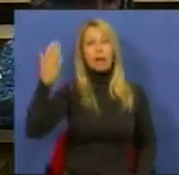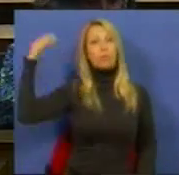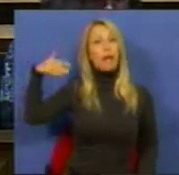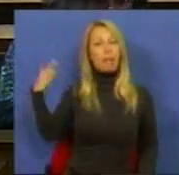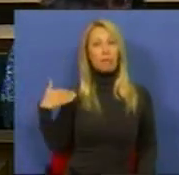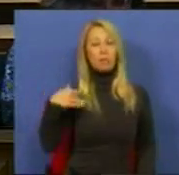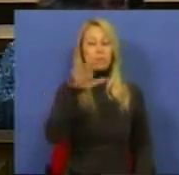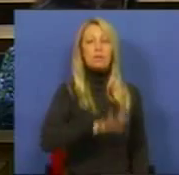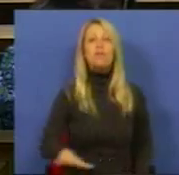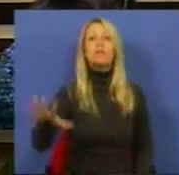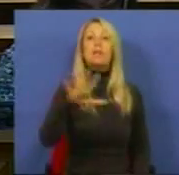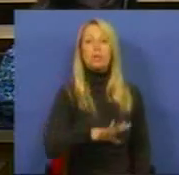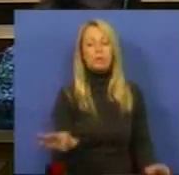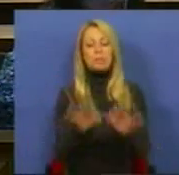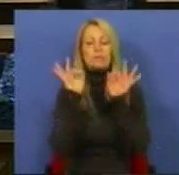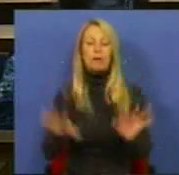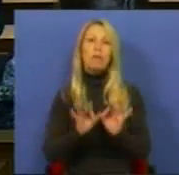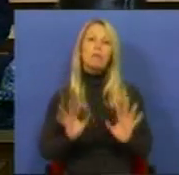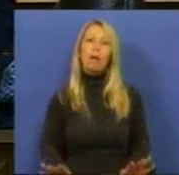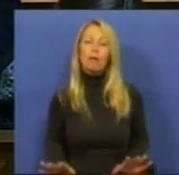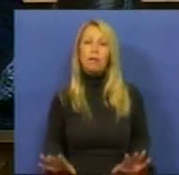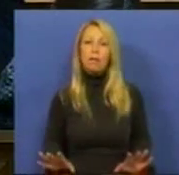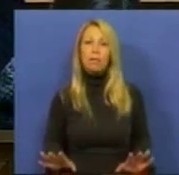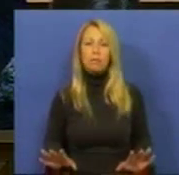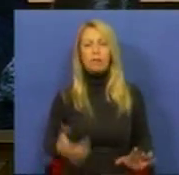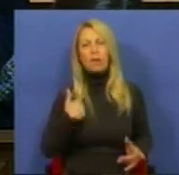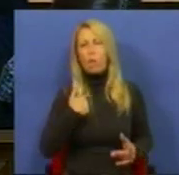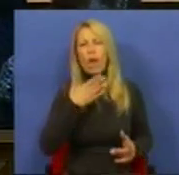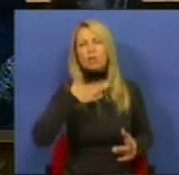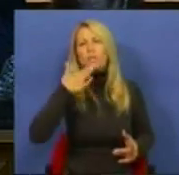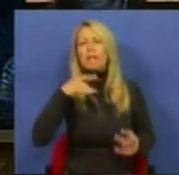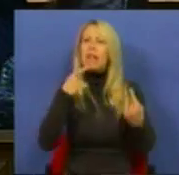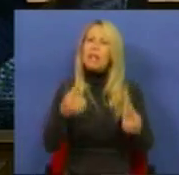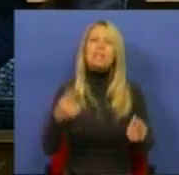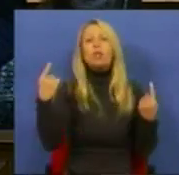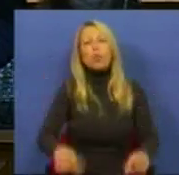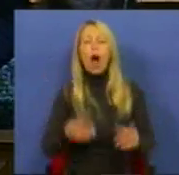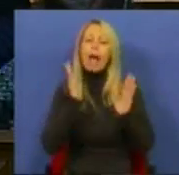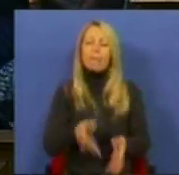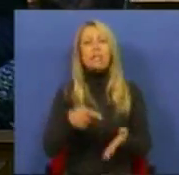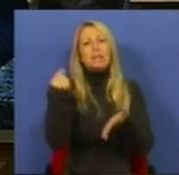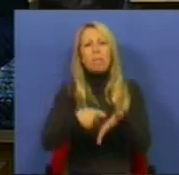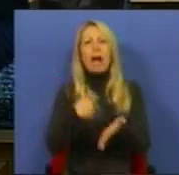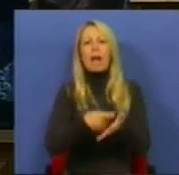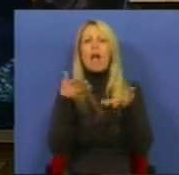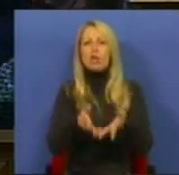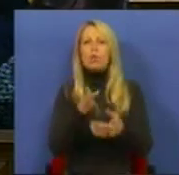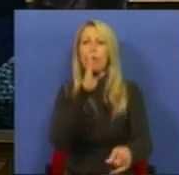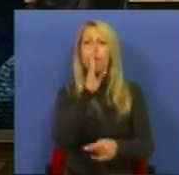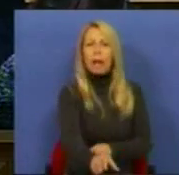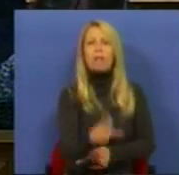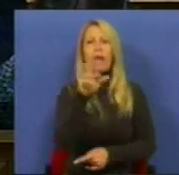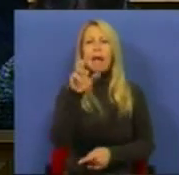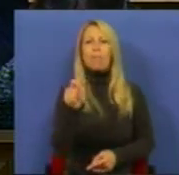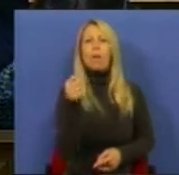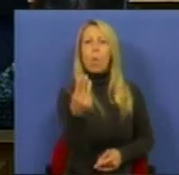a situação foi idêntica. E não basta dizer que é preciso pagar rápido as ajudas diretas, o RPU, que é preciso agilizar